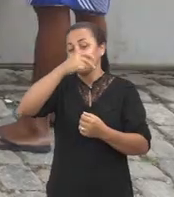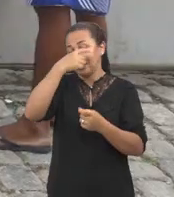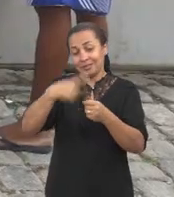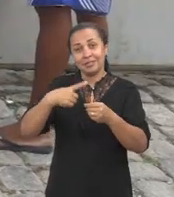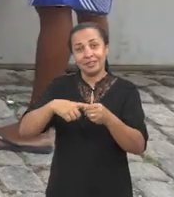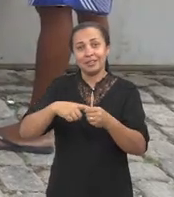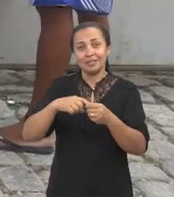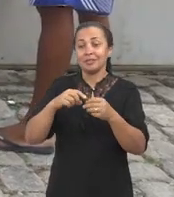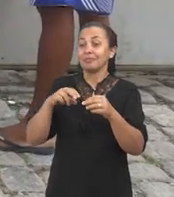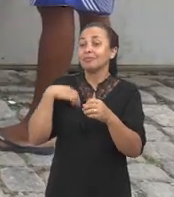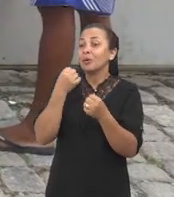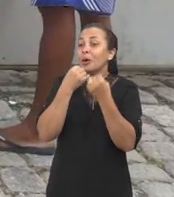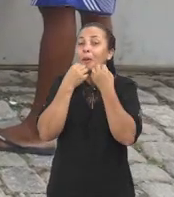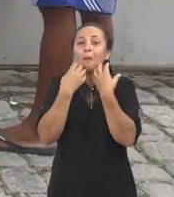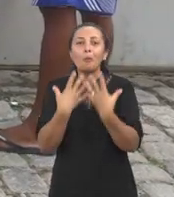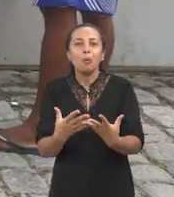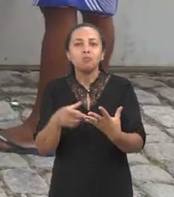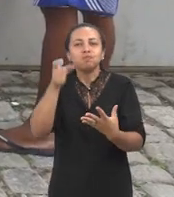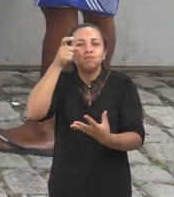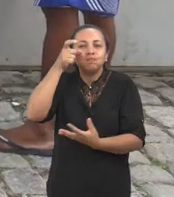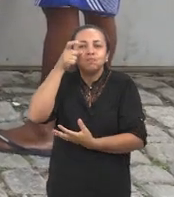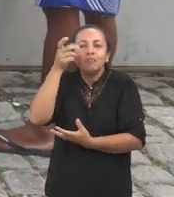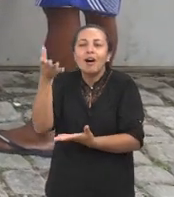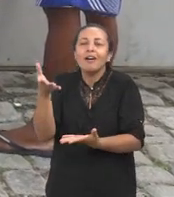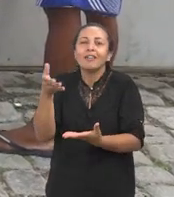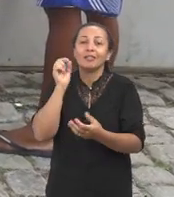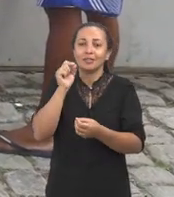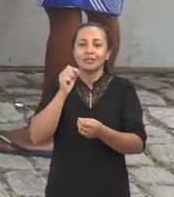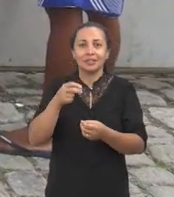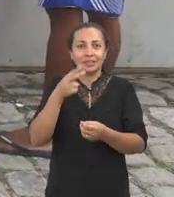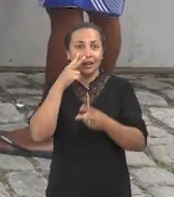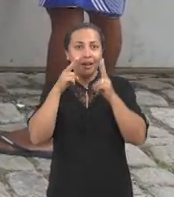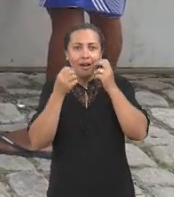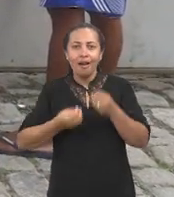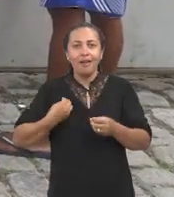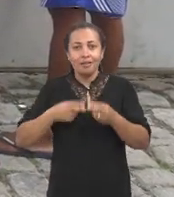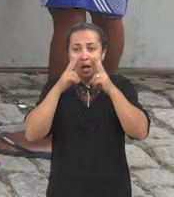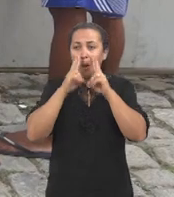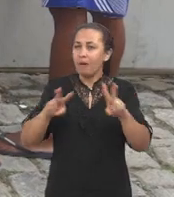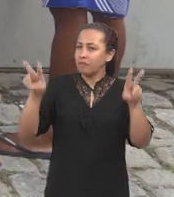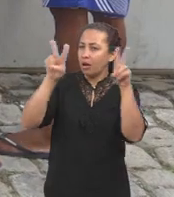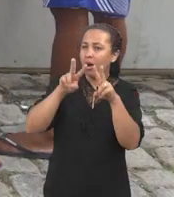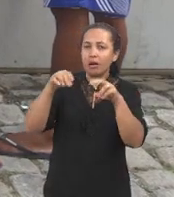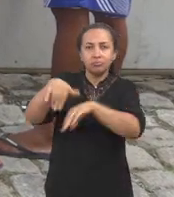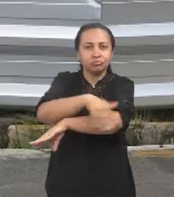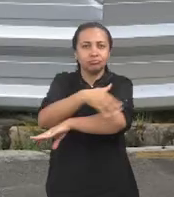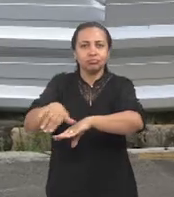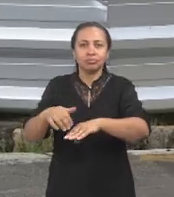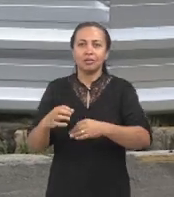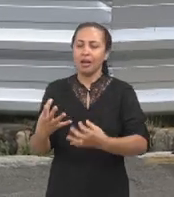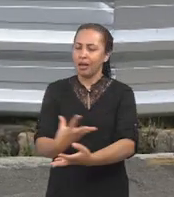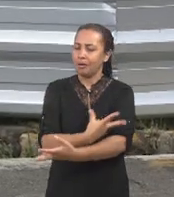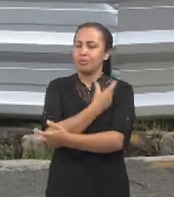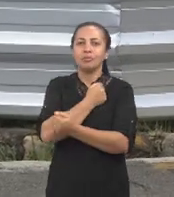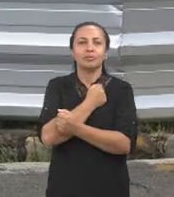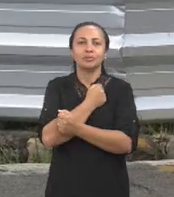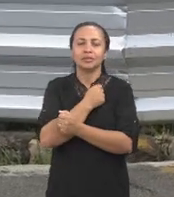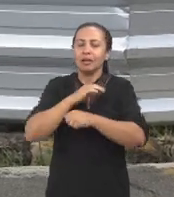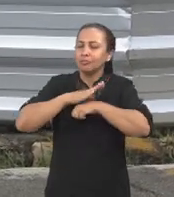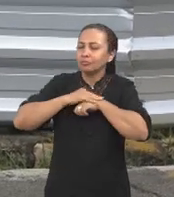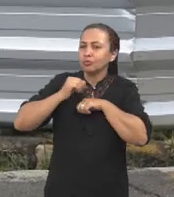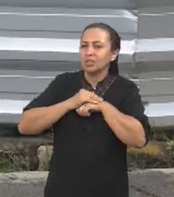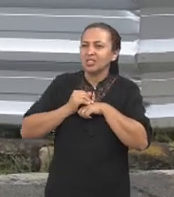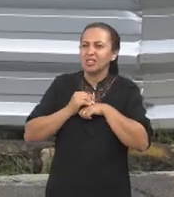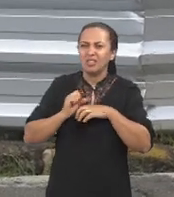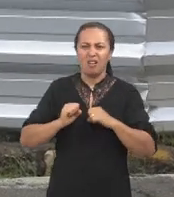é o que nos interessa é o que tá com o olho da rua né É o que tá no olho da rua isso aqui então as emoções dos afetos